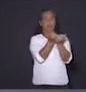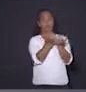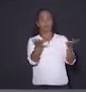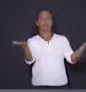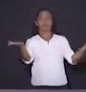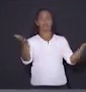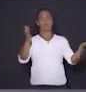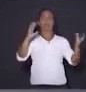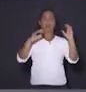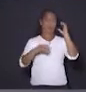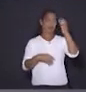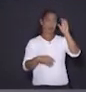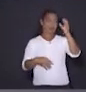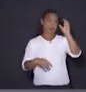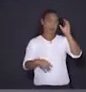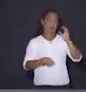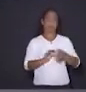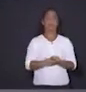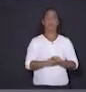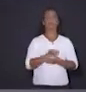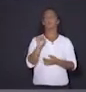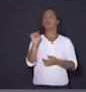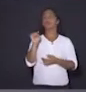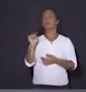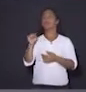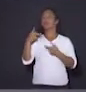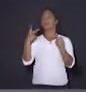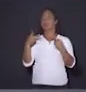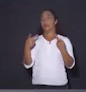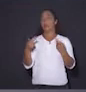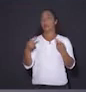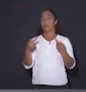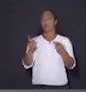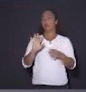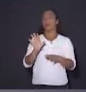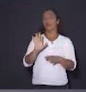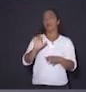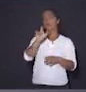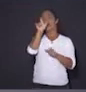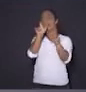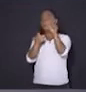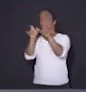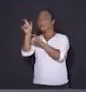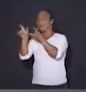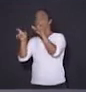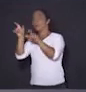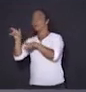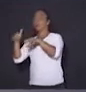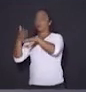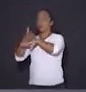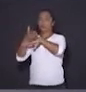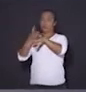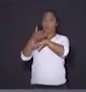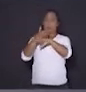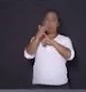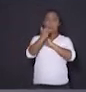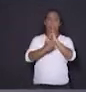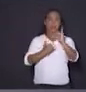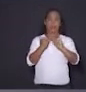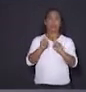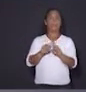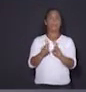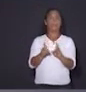científico é aí ele diz assim a questão é menos sobre quem tem acesso às ondas eletromagnéticas mas sim quem tem o controle